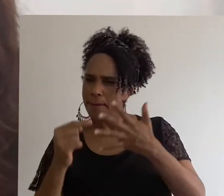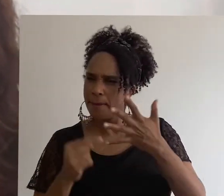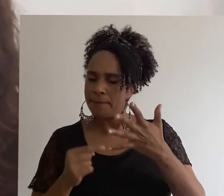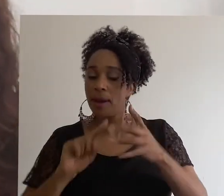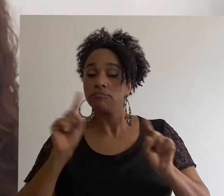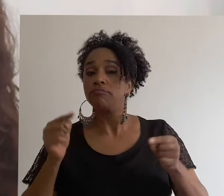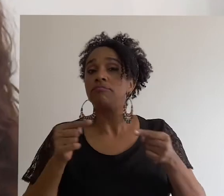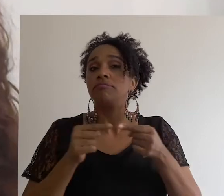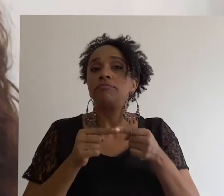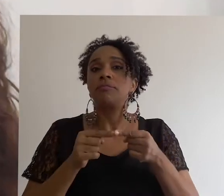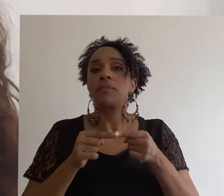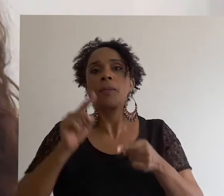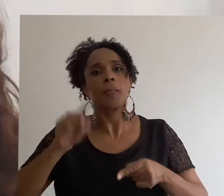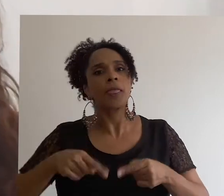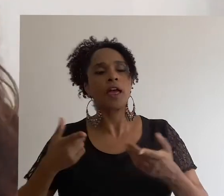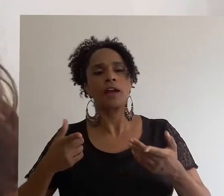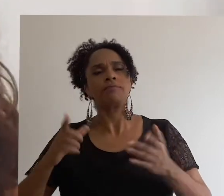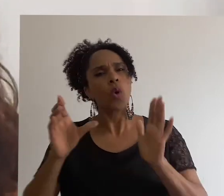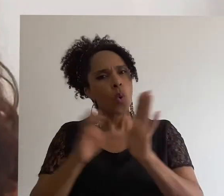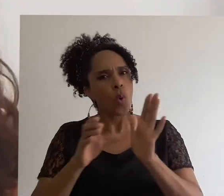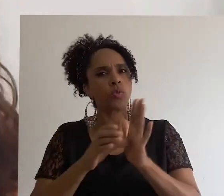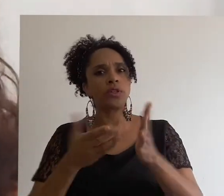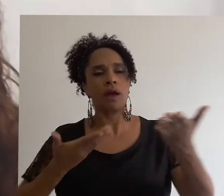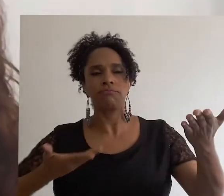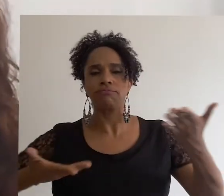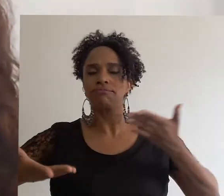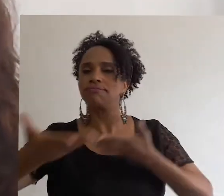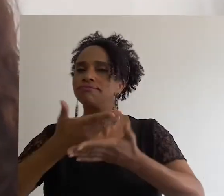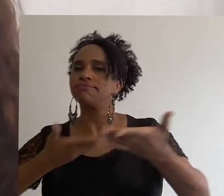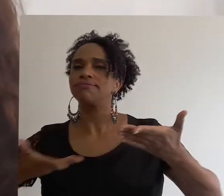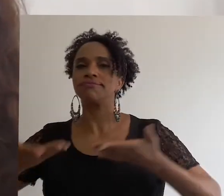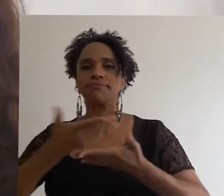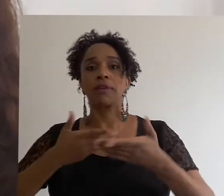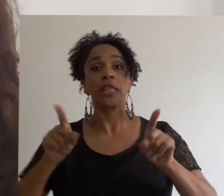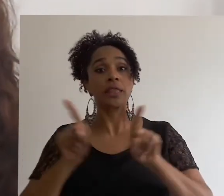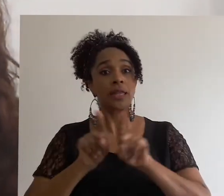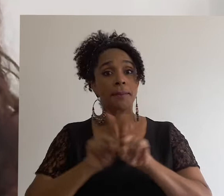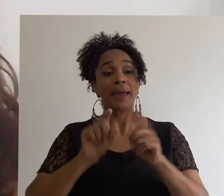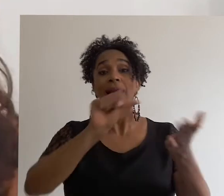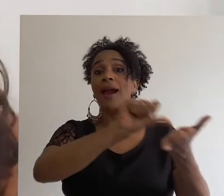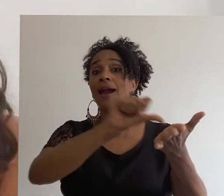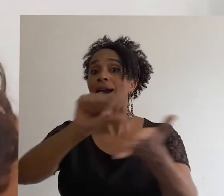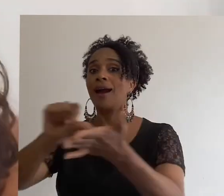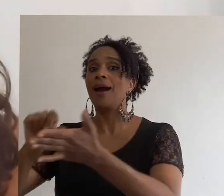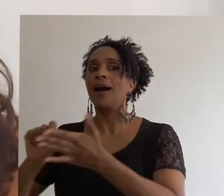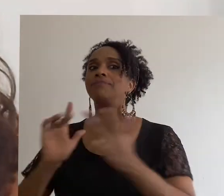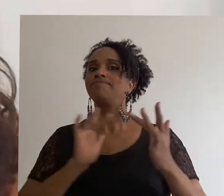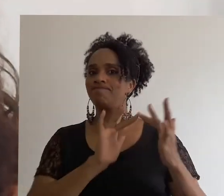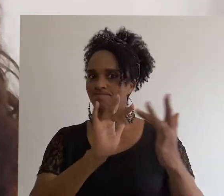elas buscaram o maior envolvimento da comunidade e também dos comunicadores dos